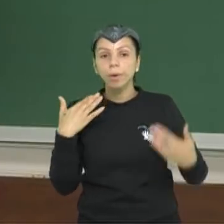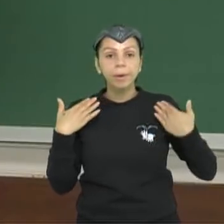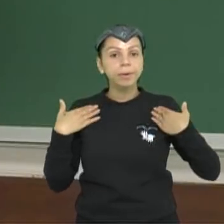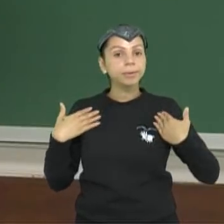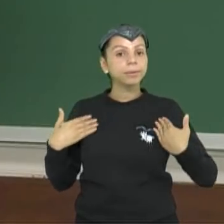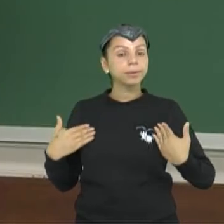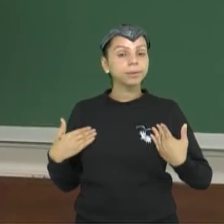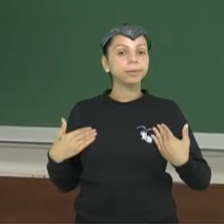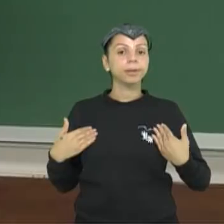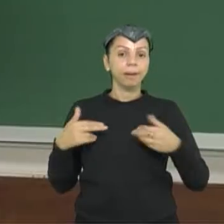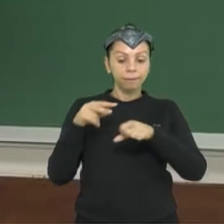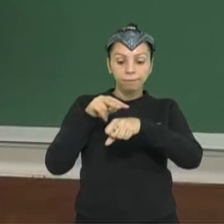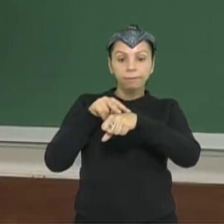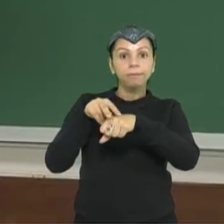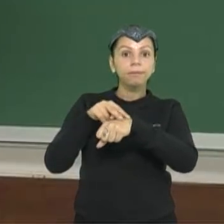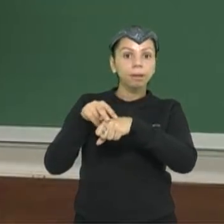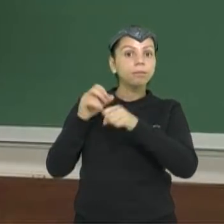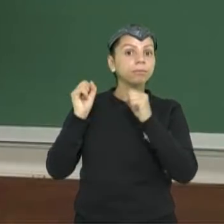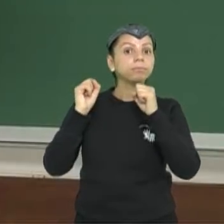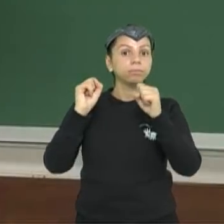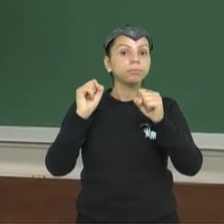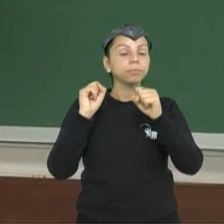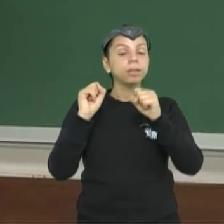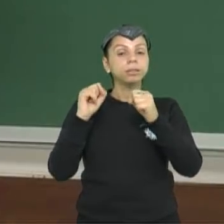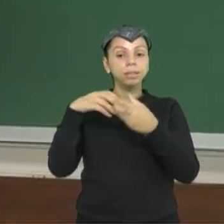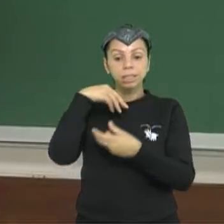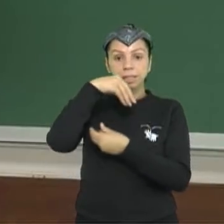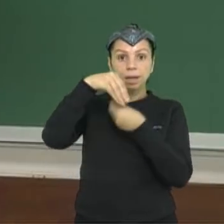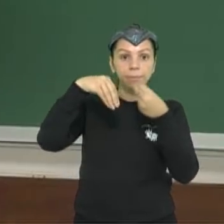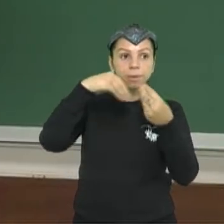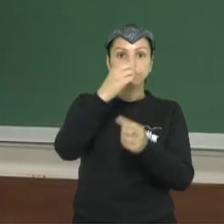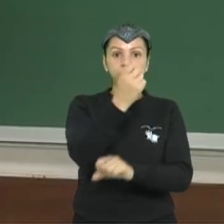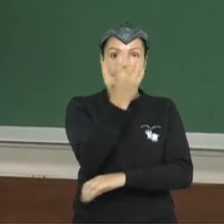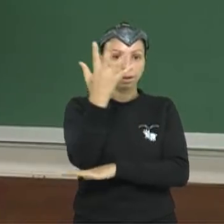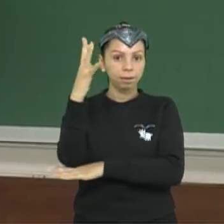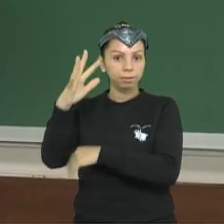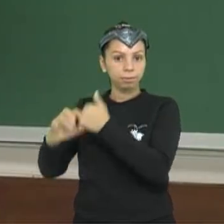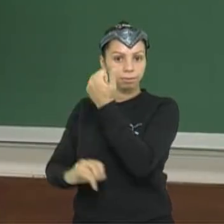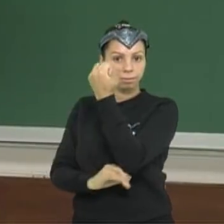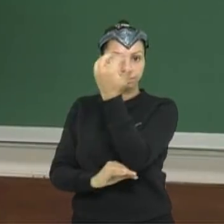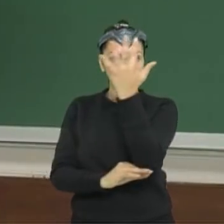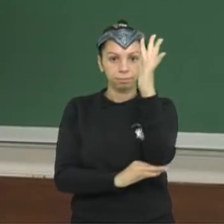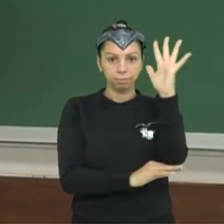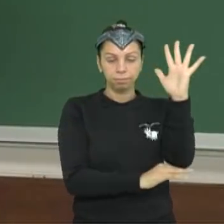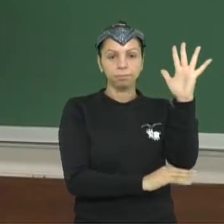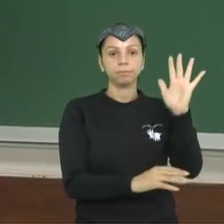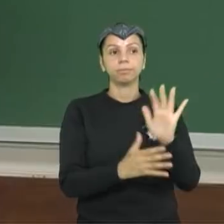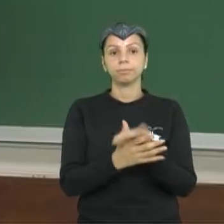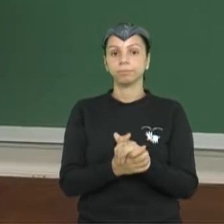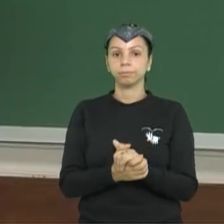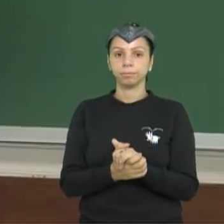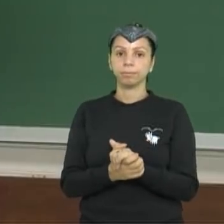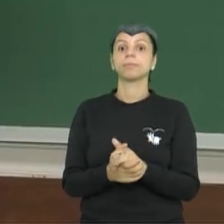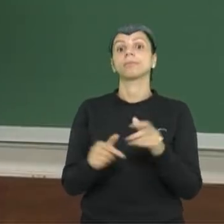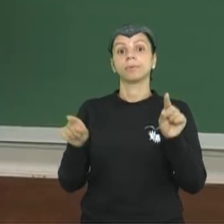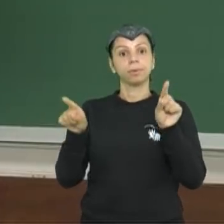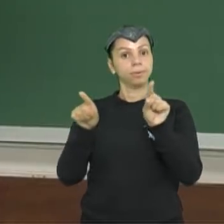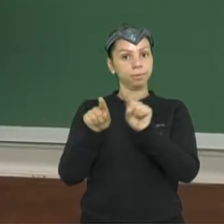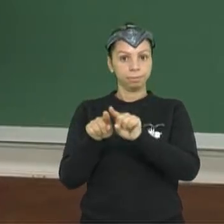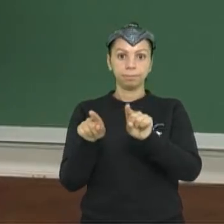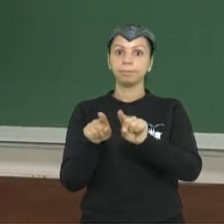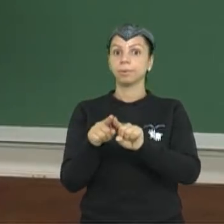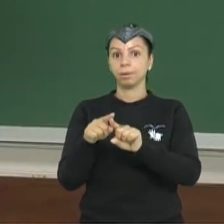só, é verde para ele poder se camuflar. Entenderam? Então, esse também é um